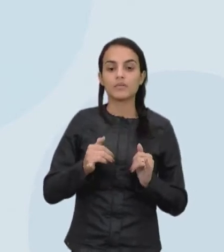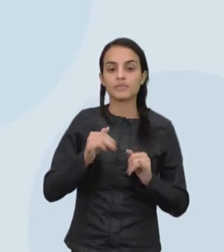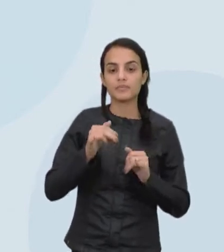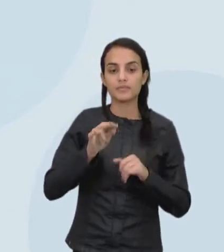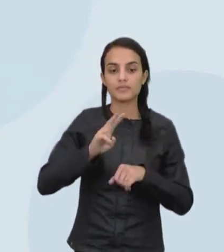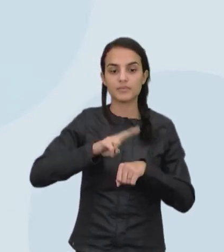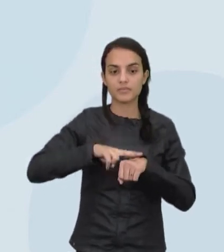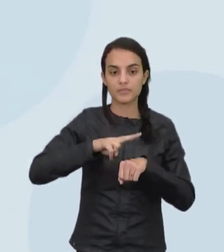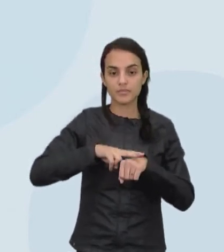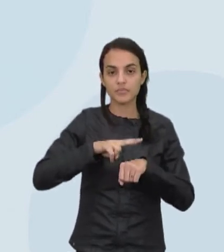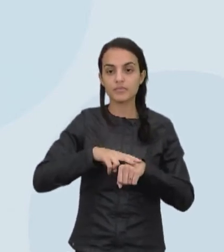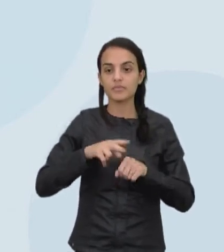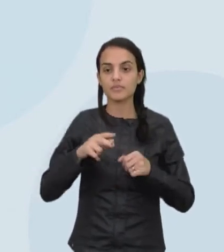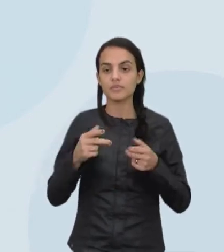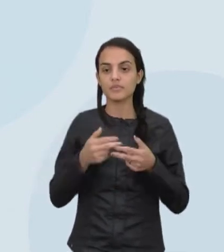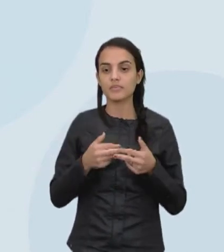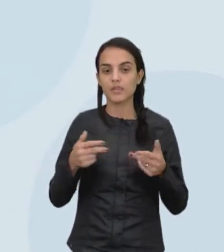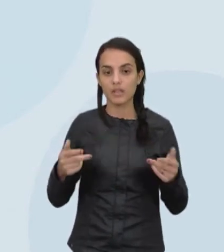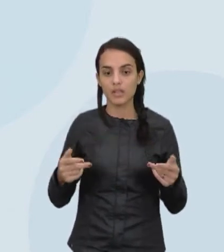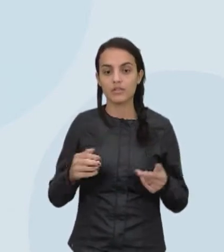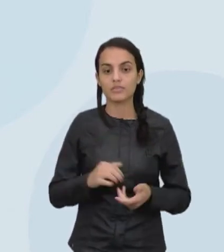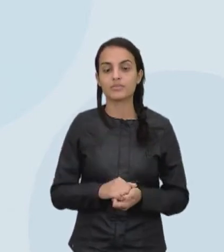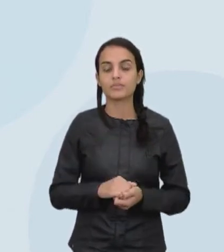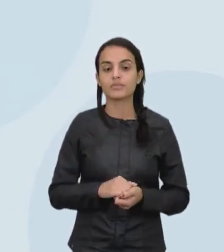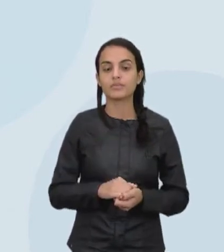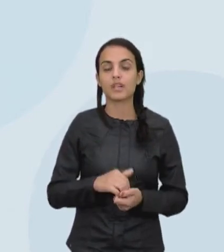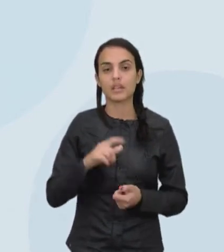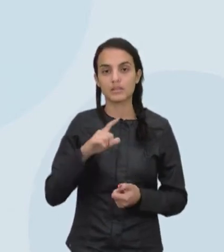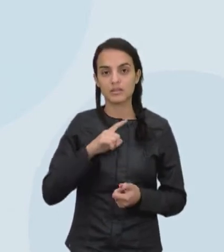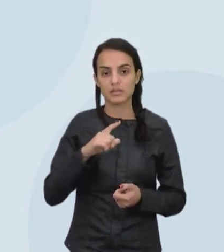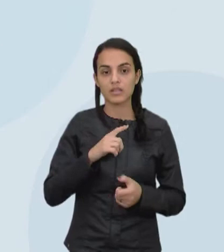com as bobinas, geram a